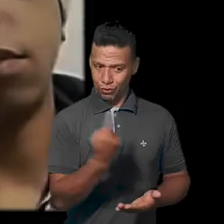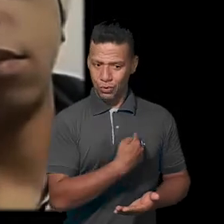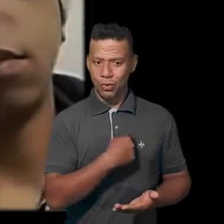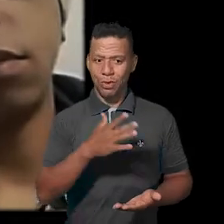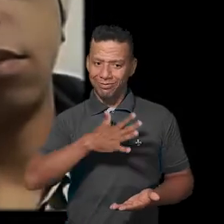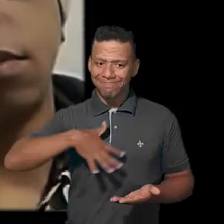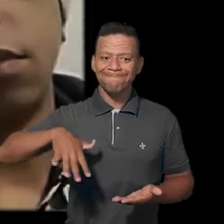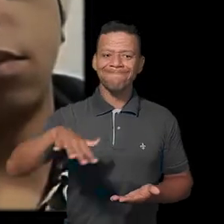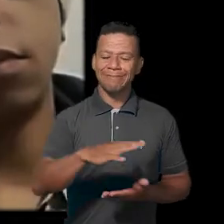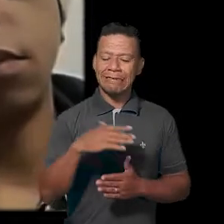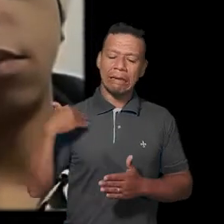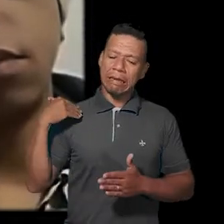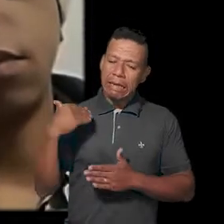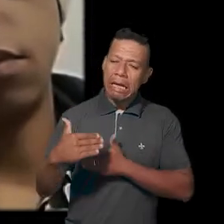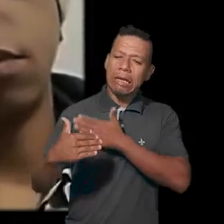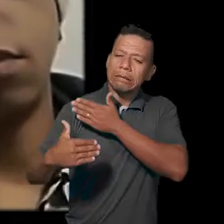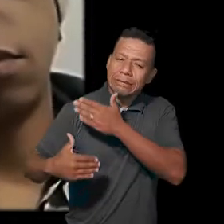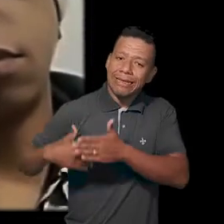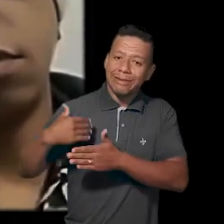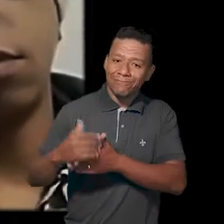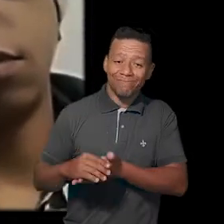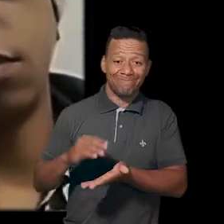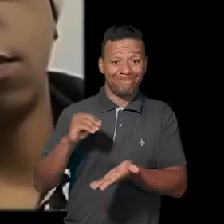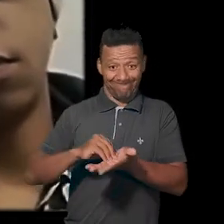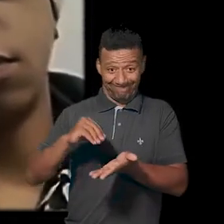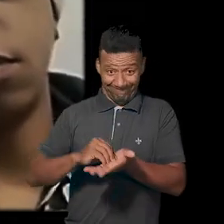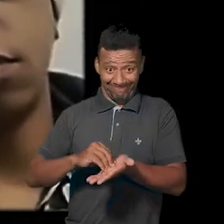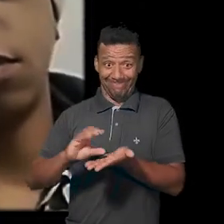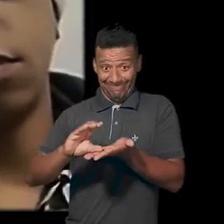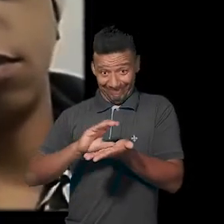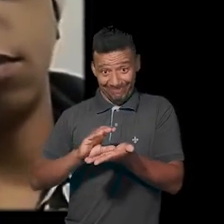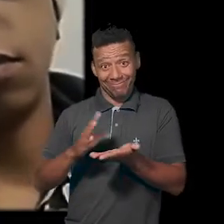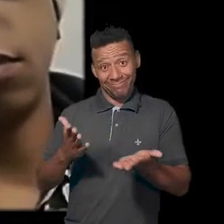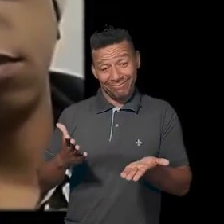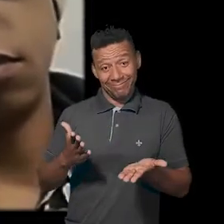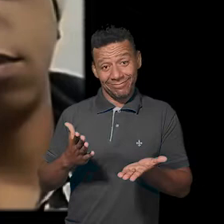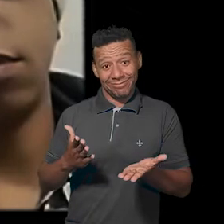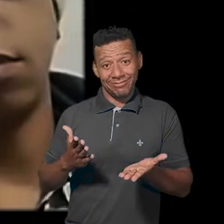há tanto tempo sem ter, né, o recurso,